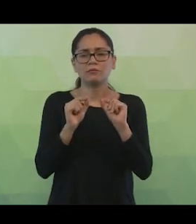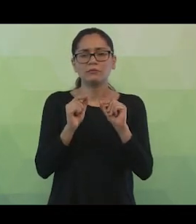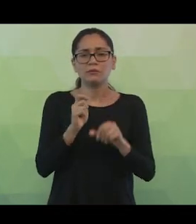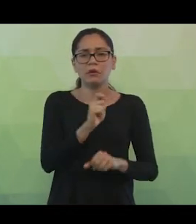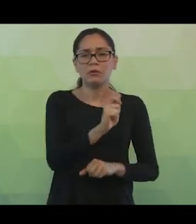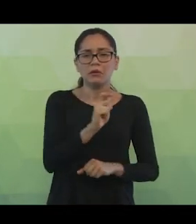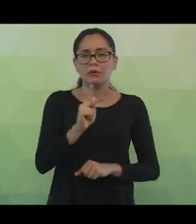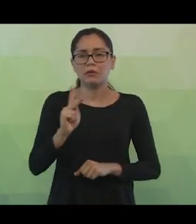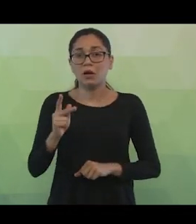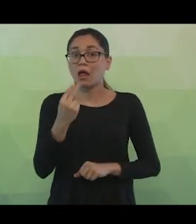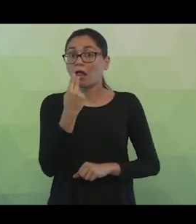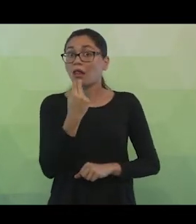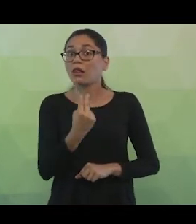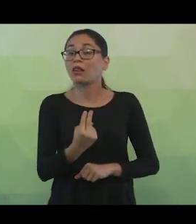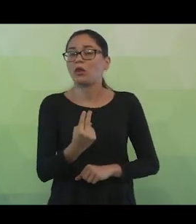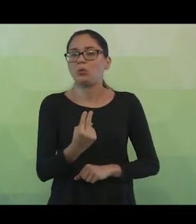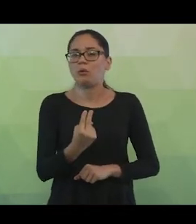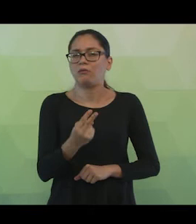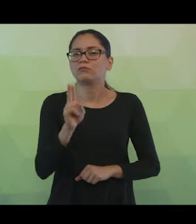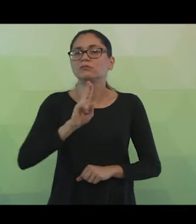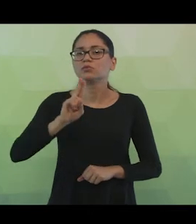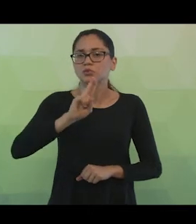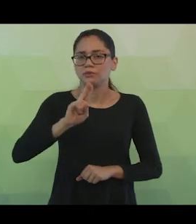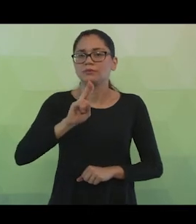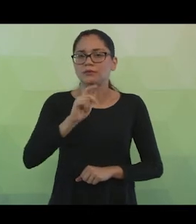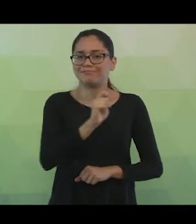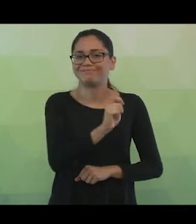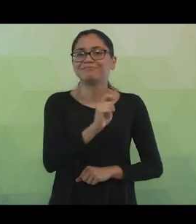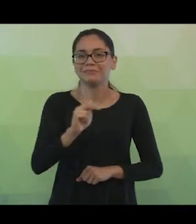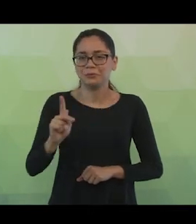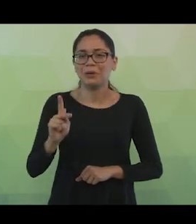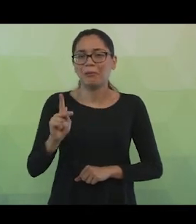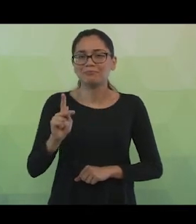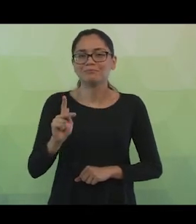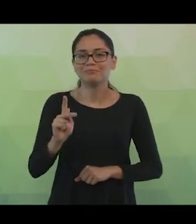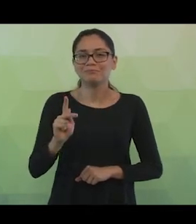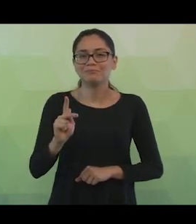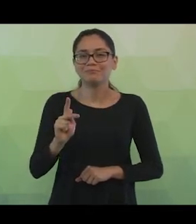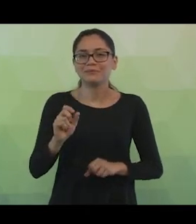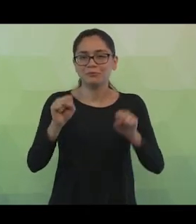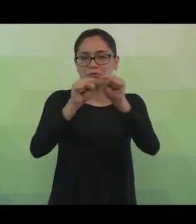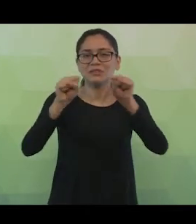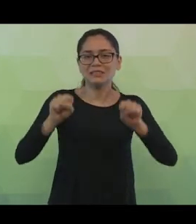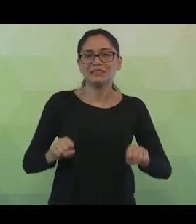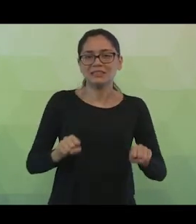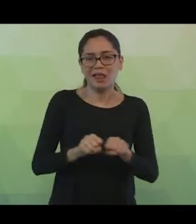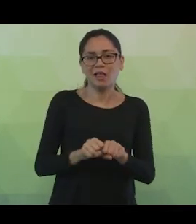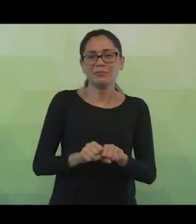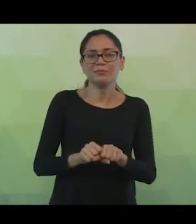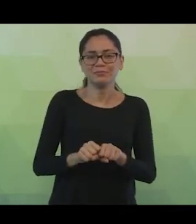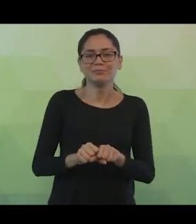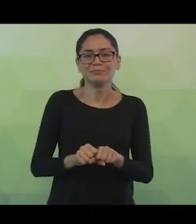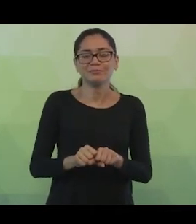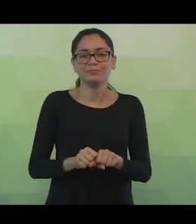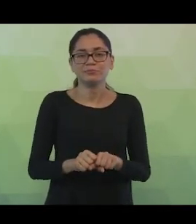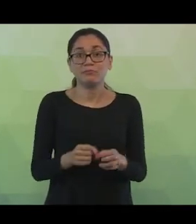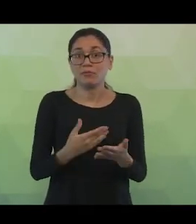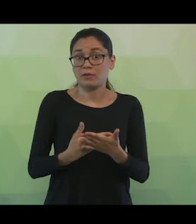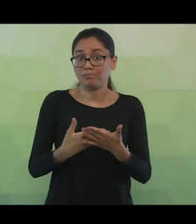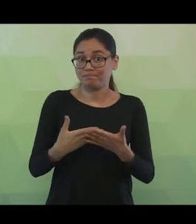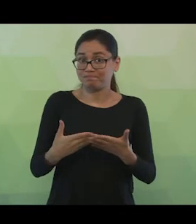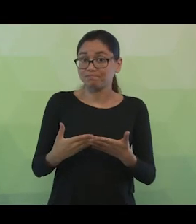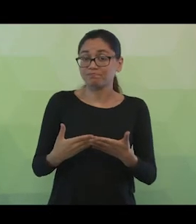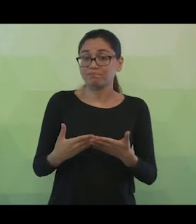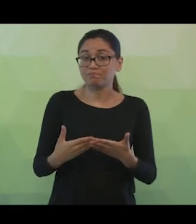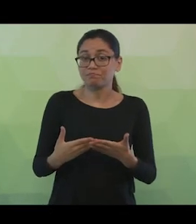qual vai ser a linguagem, qual vai ser a língua utilizada no sistema. Agora iniciamos a